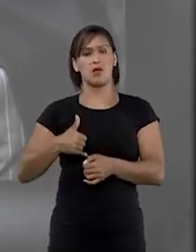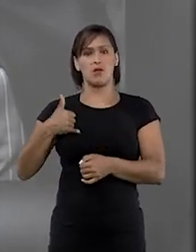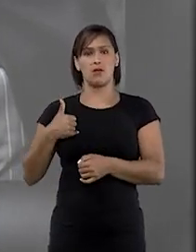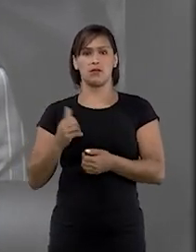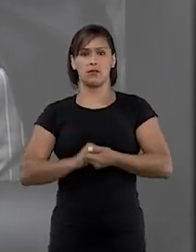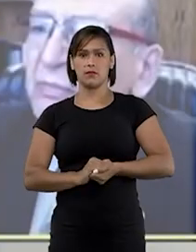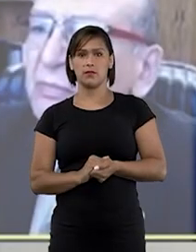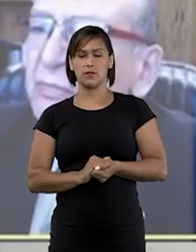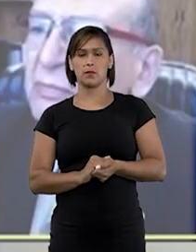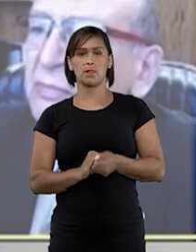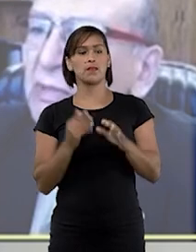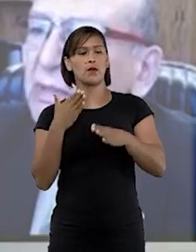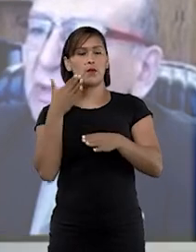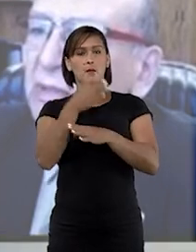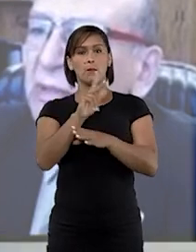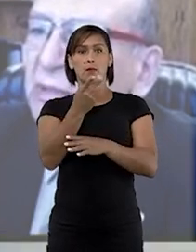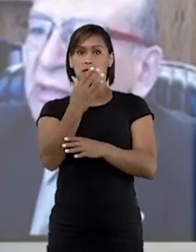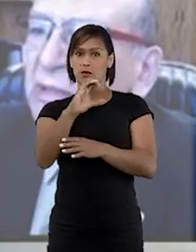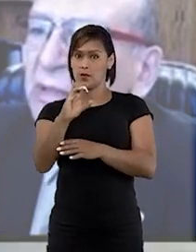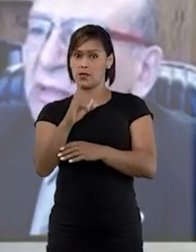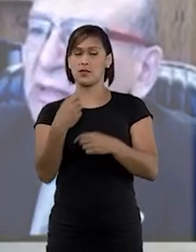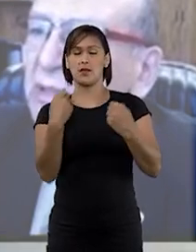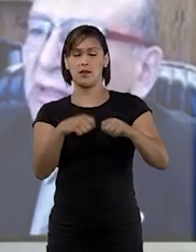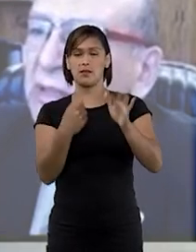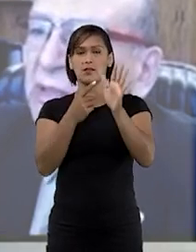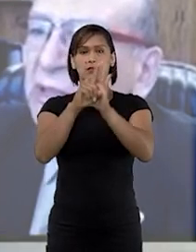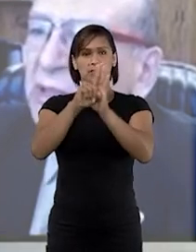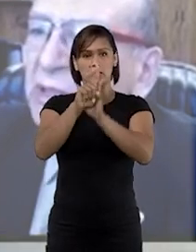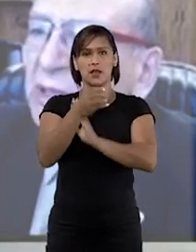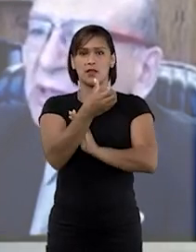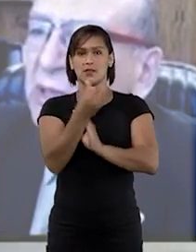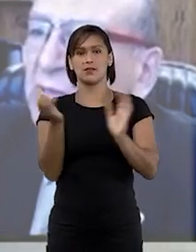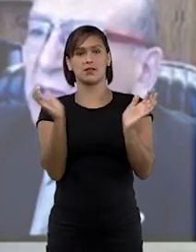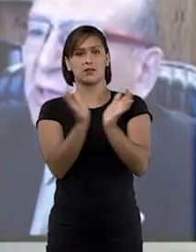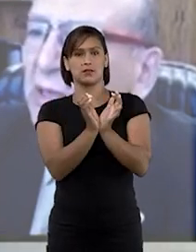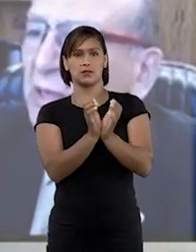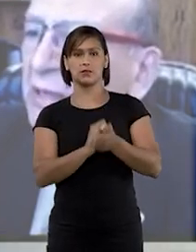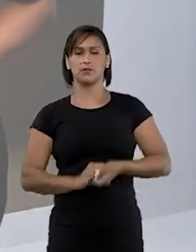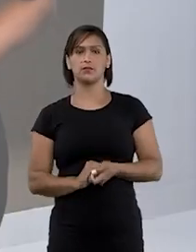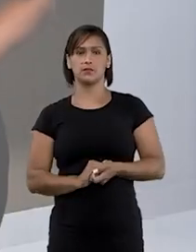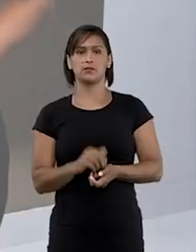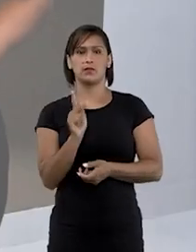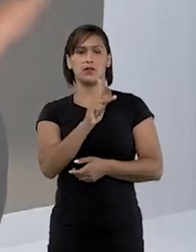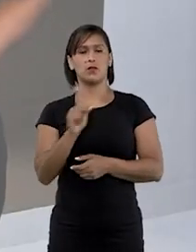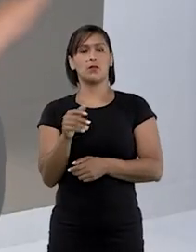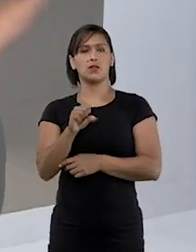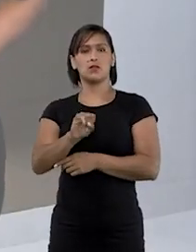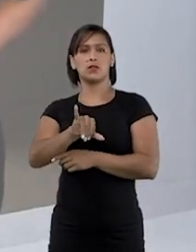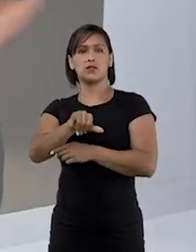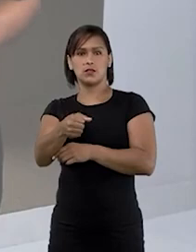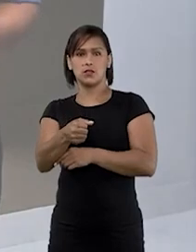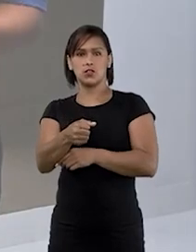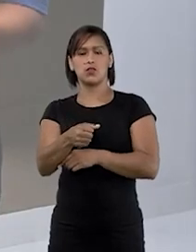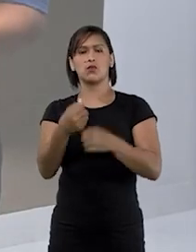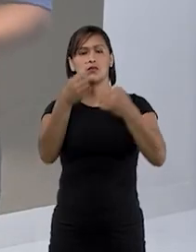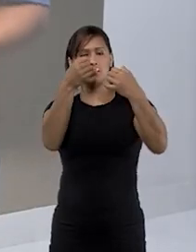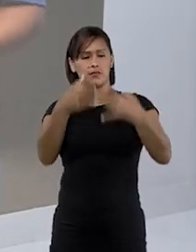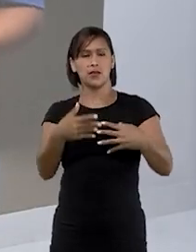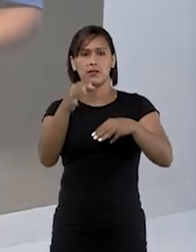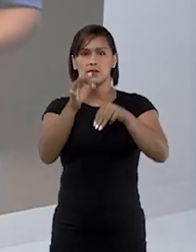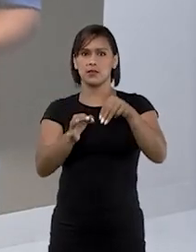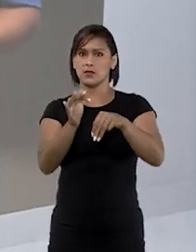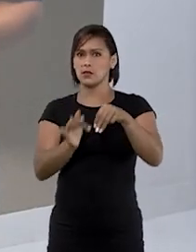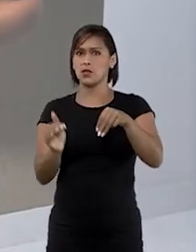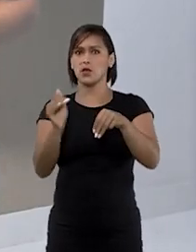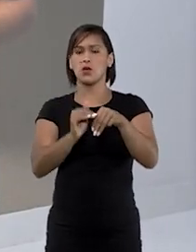macular a honra alheia o mérito do habeas-corpus ainda será analisado pela Sexta turma o presidente do STJ Ministro